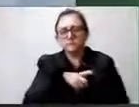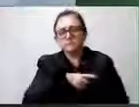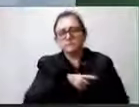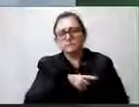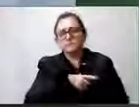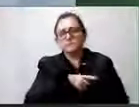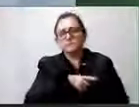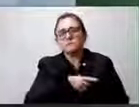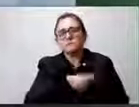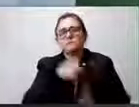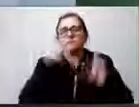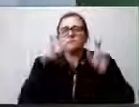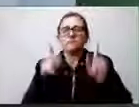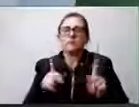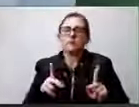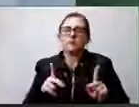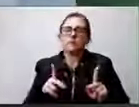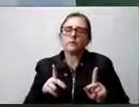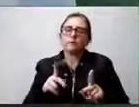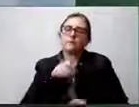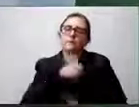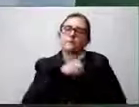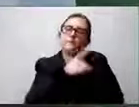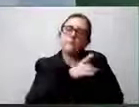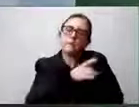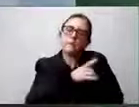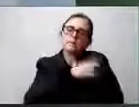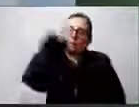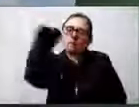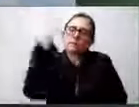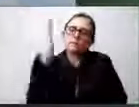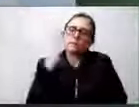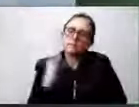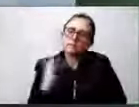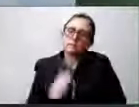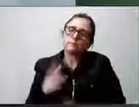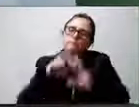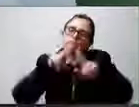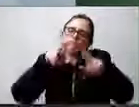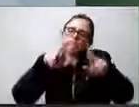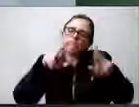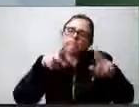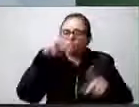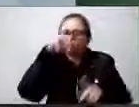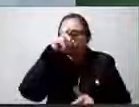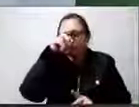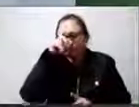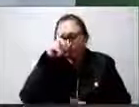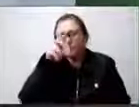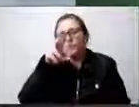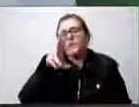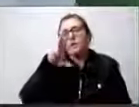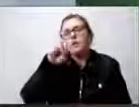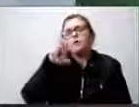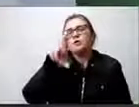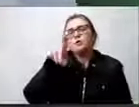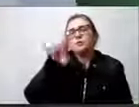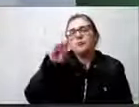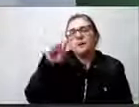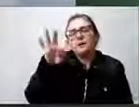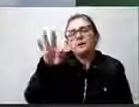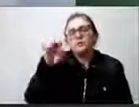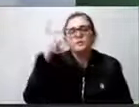nossos pacientes, tá? No Brasil, a gente já tem vários hospitais, principalmente na região sudeste, no estado de São Paulo, que